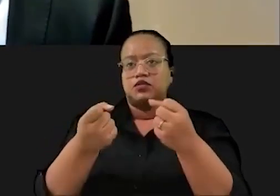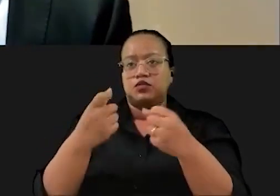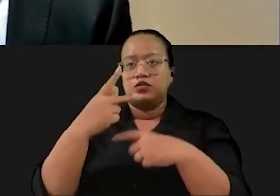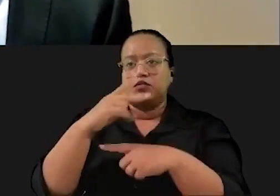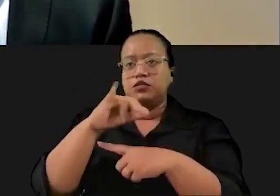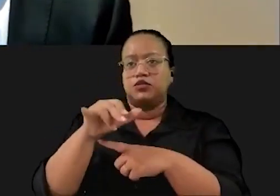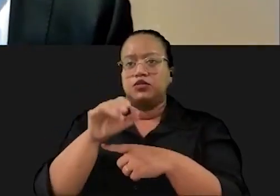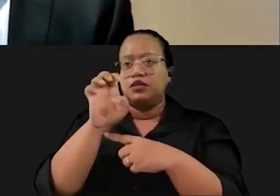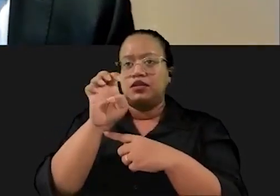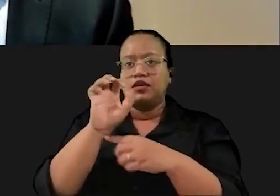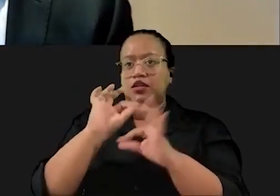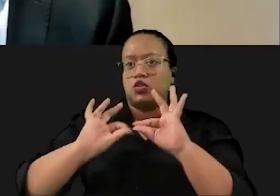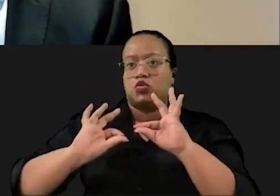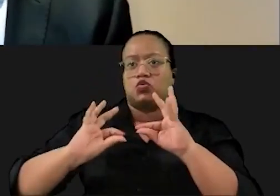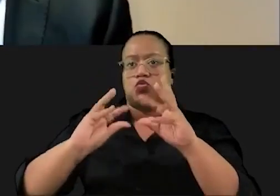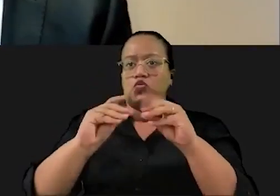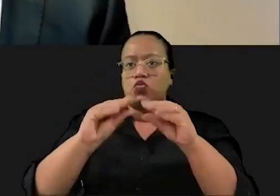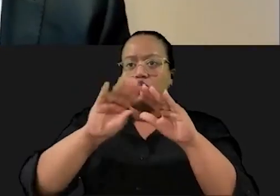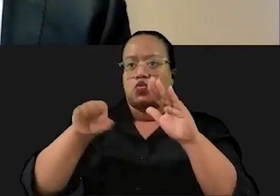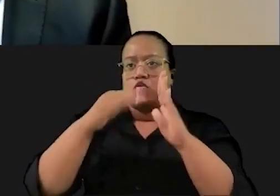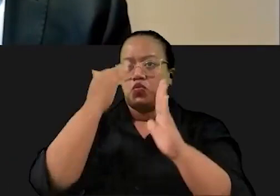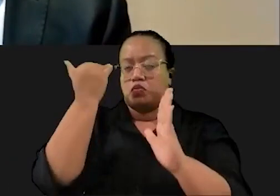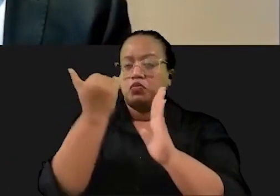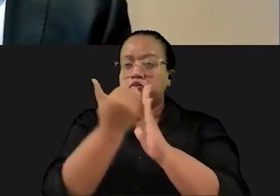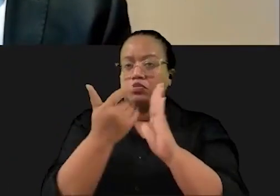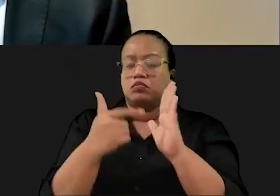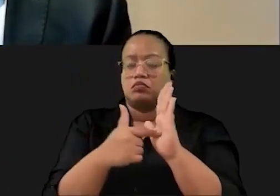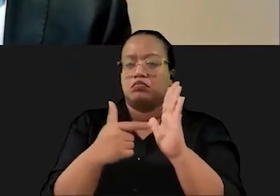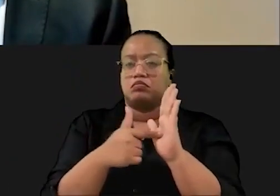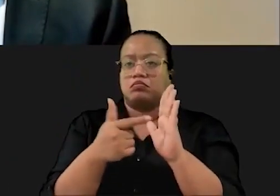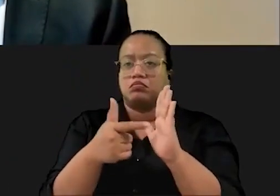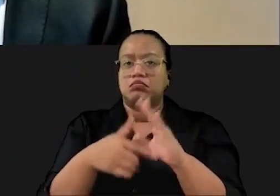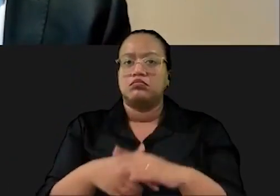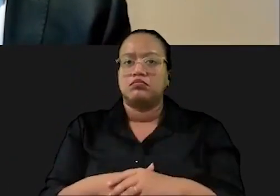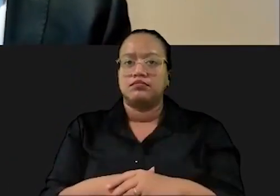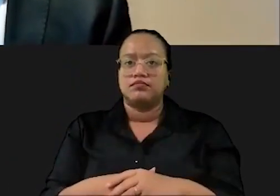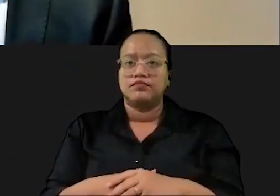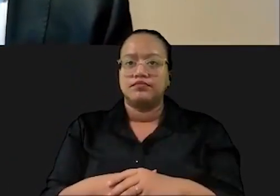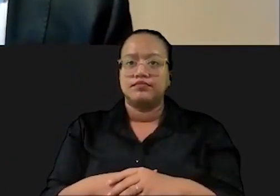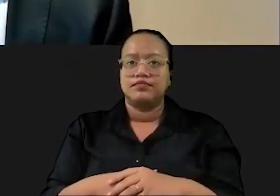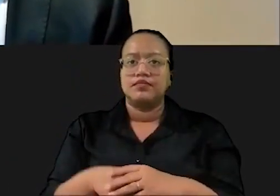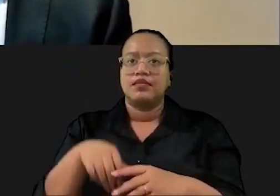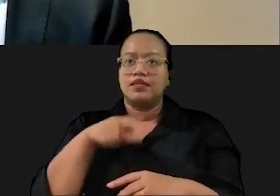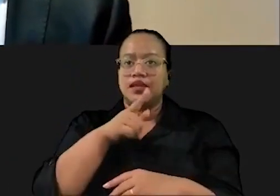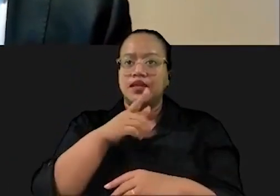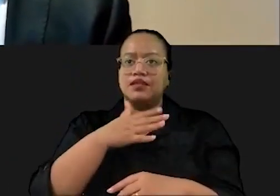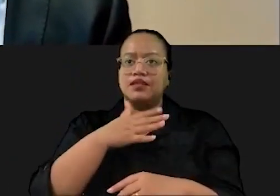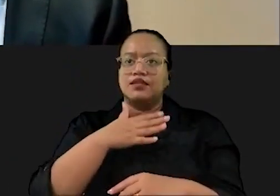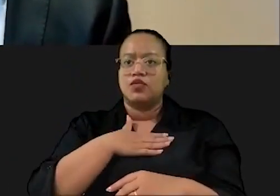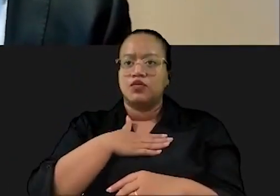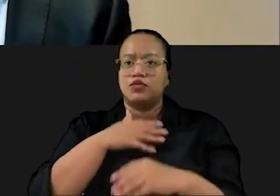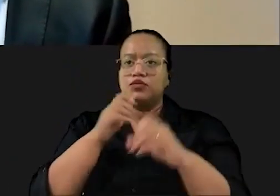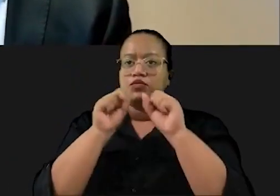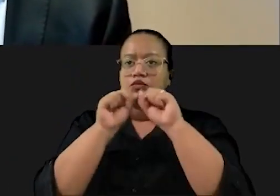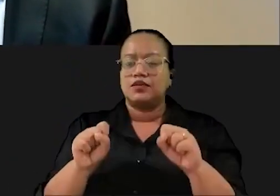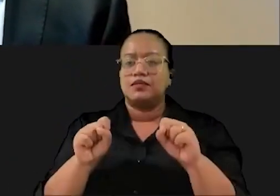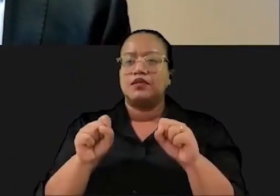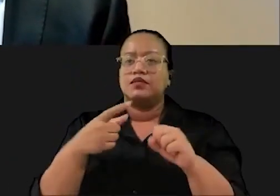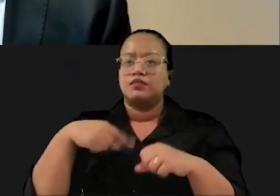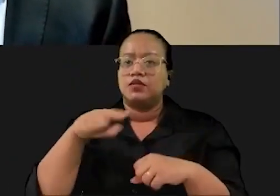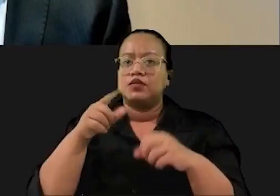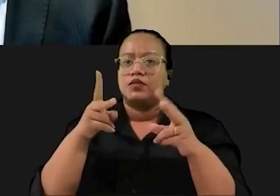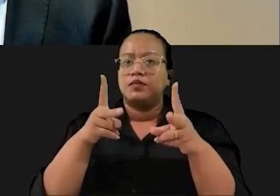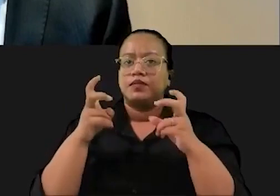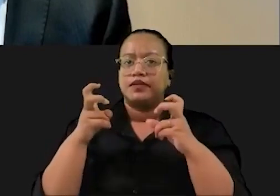E eles gostam muito do sistema. A gente percebe assim que tem uma adesão bastante tranquila, tanto